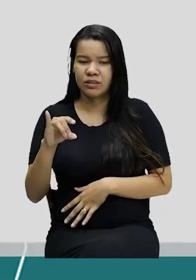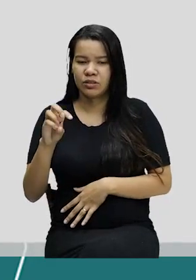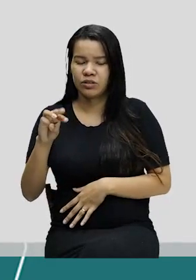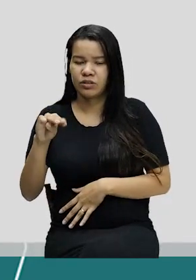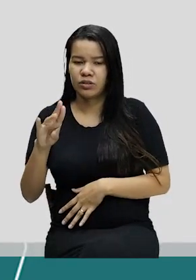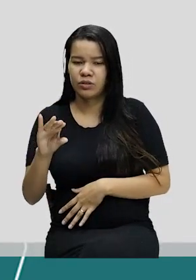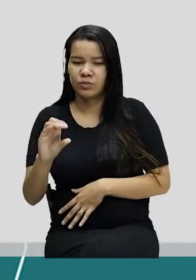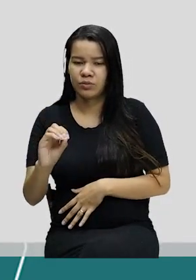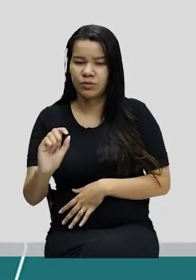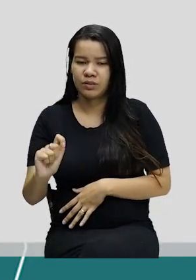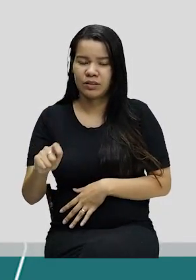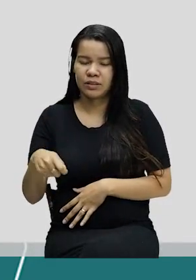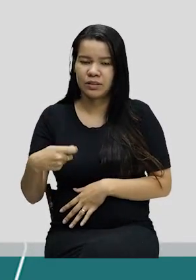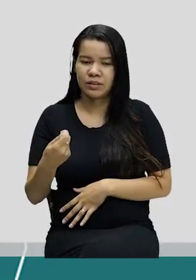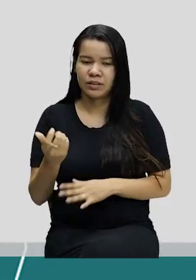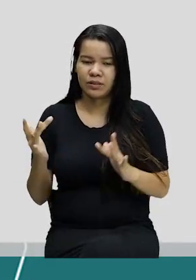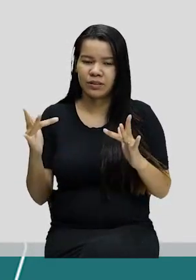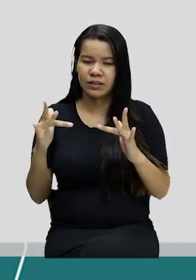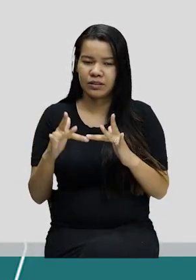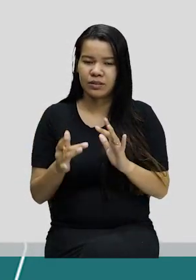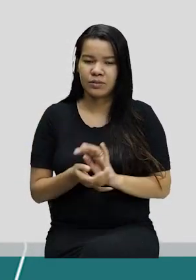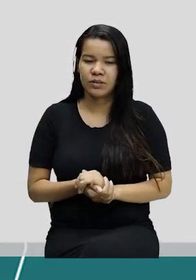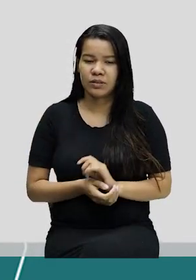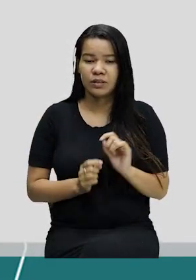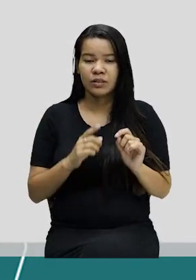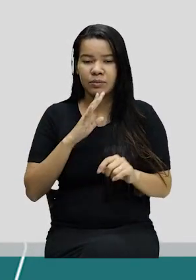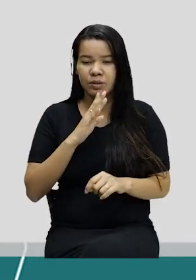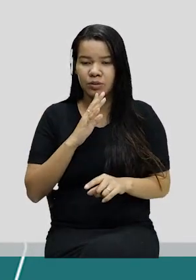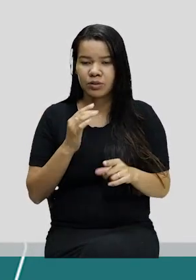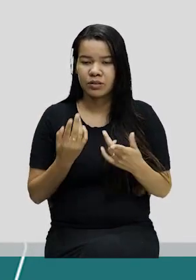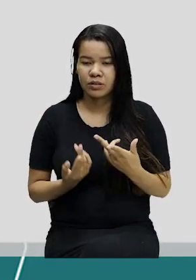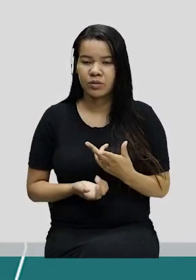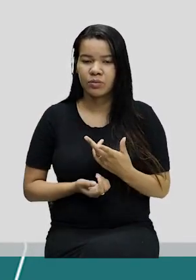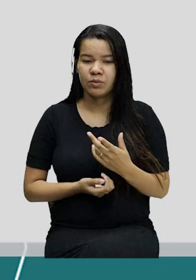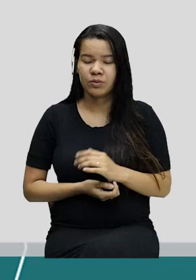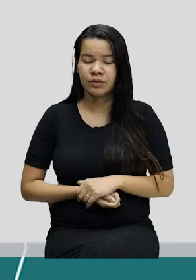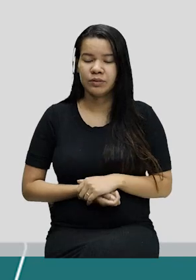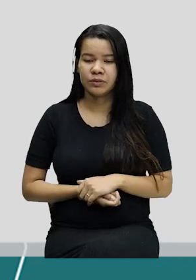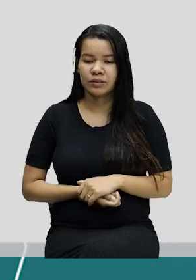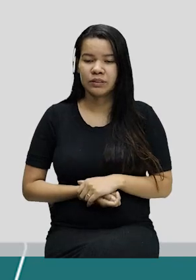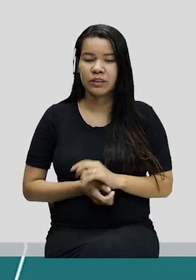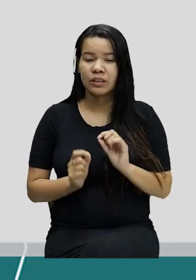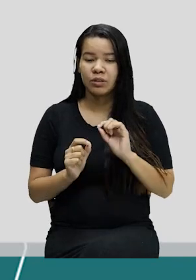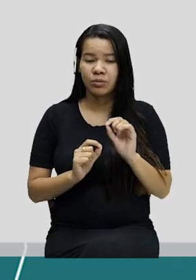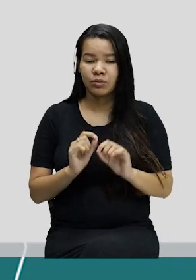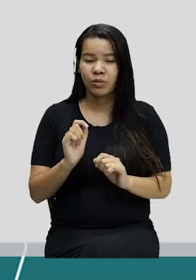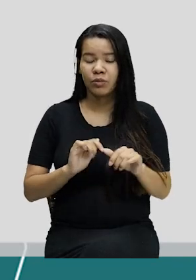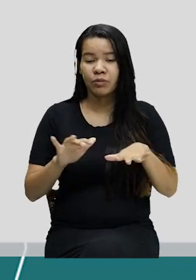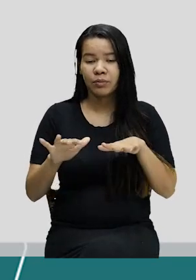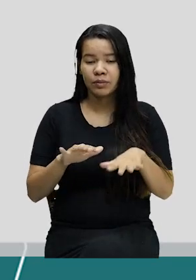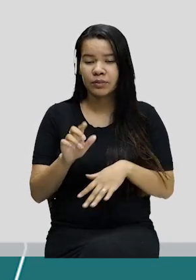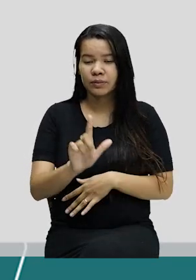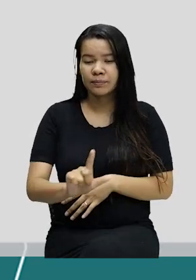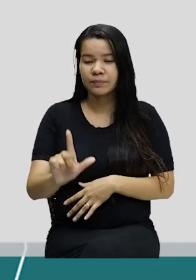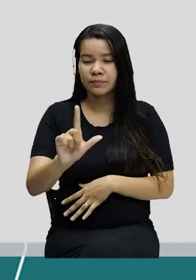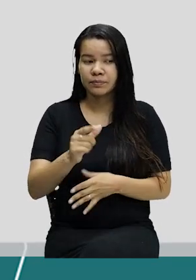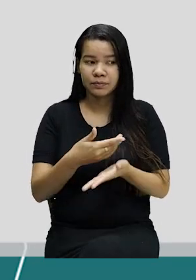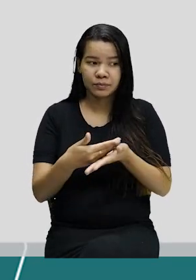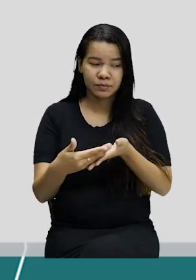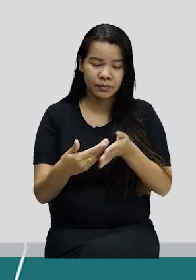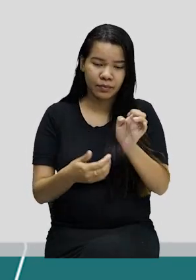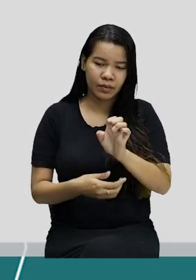como neoclassicismo ou como setecentismo, foi um movimento literário que surgiu na Europa no século XVIII. O